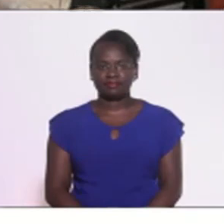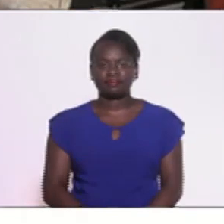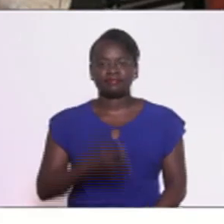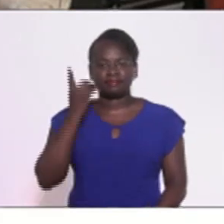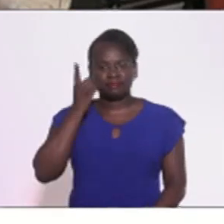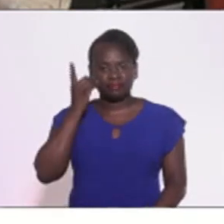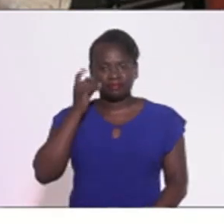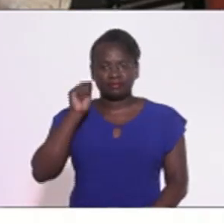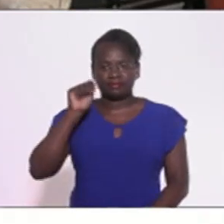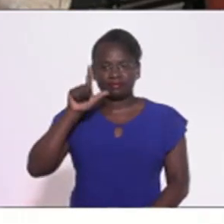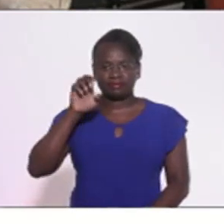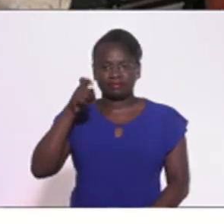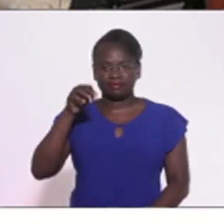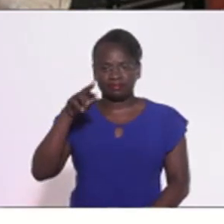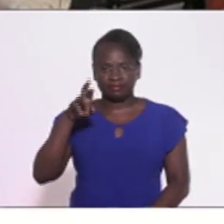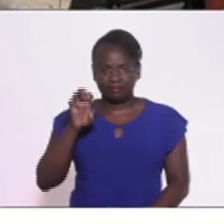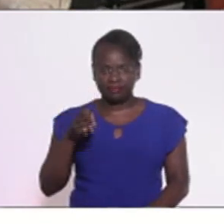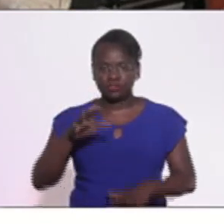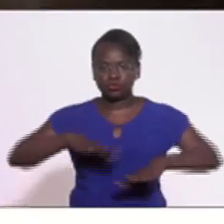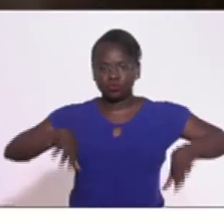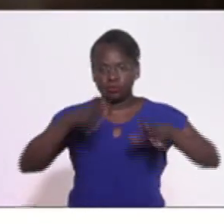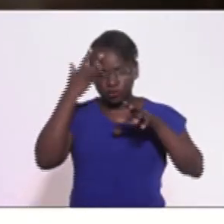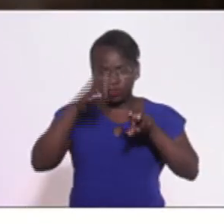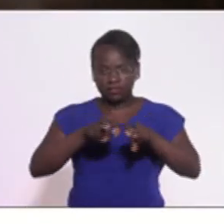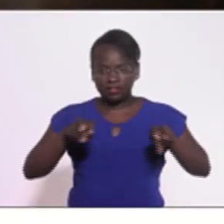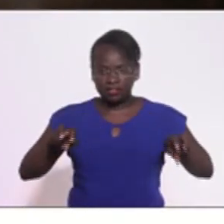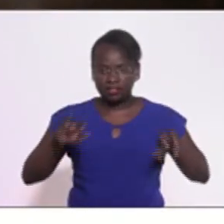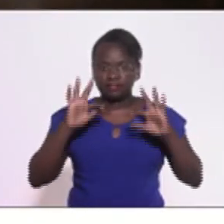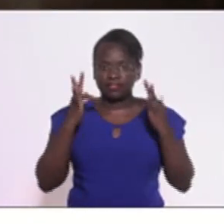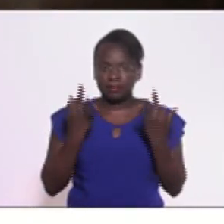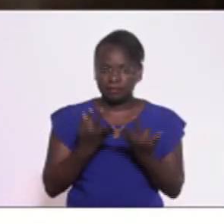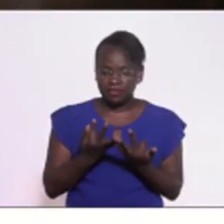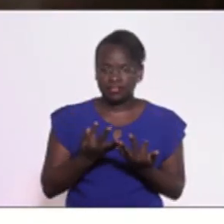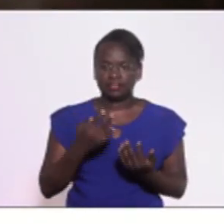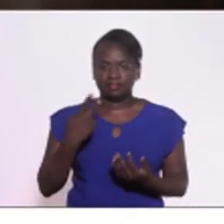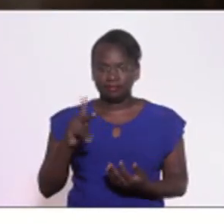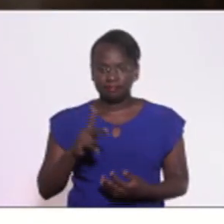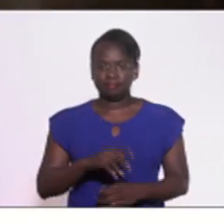Deputado Alexandre, componente da mesa, família de Rony,